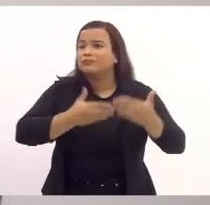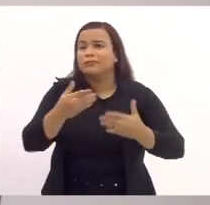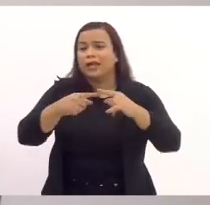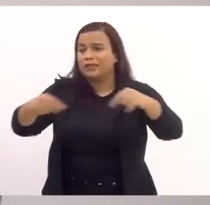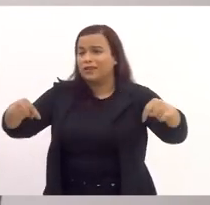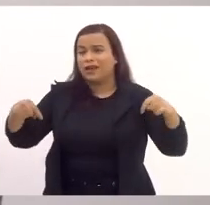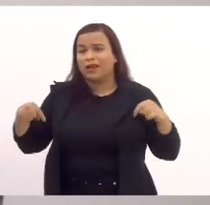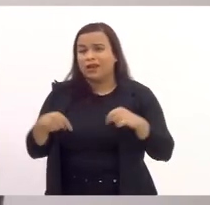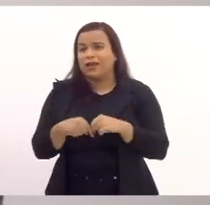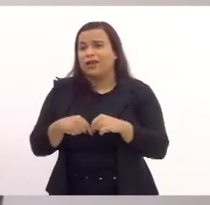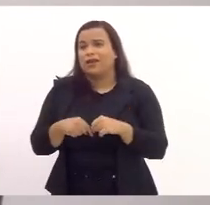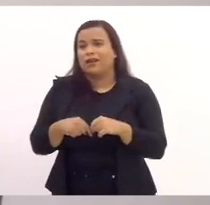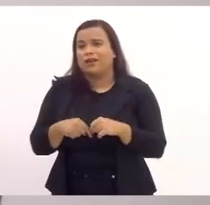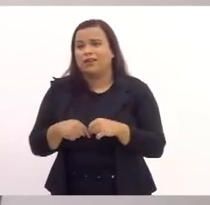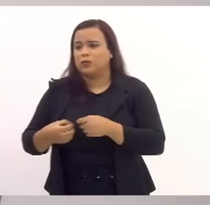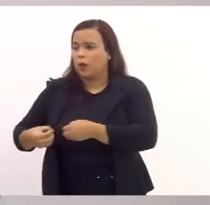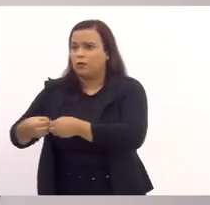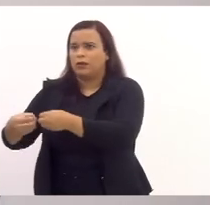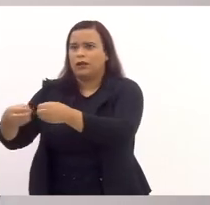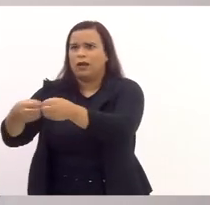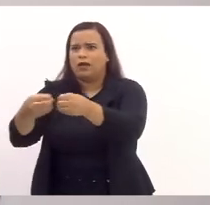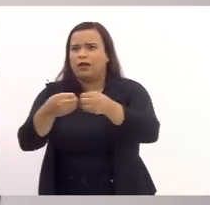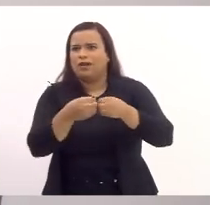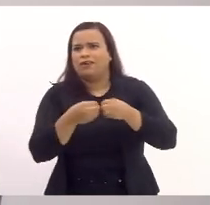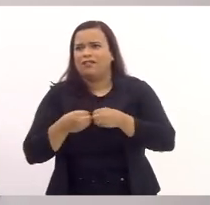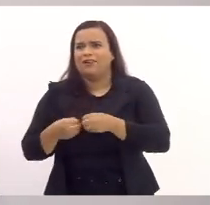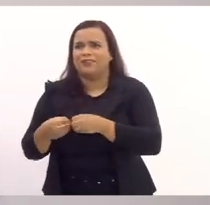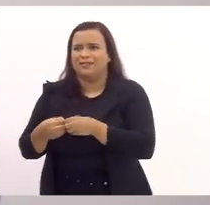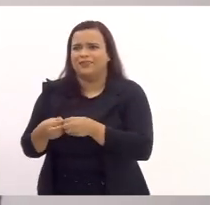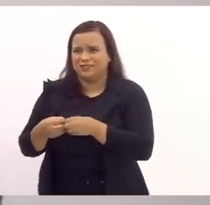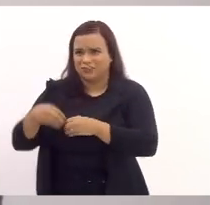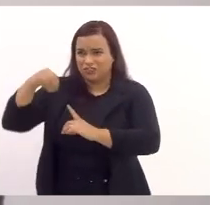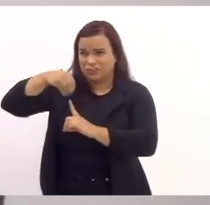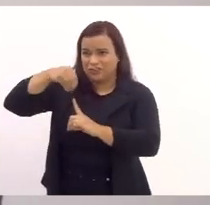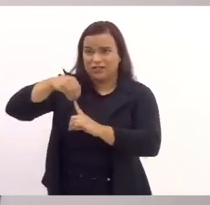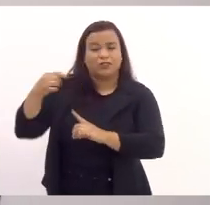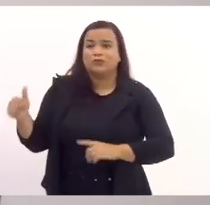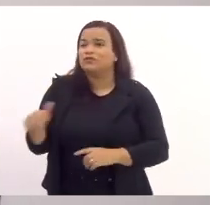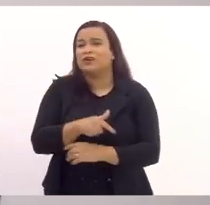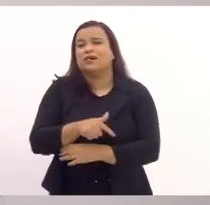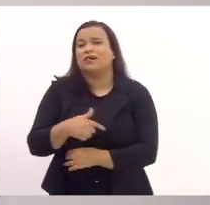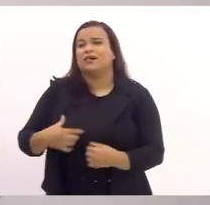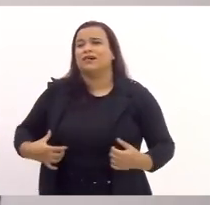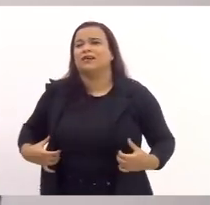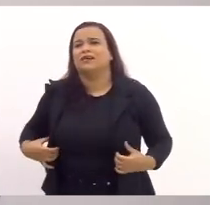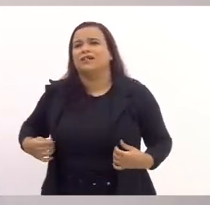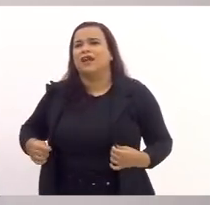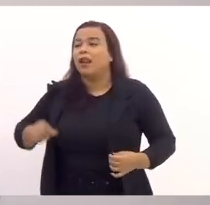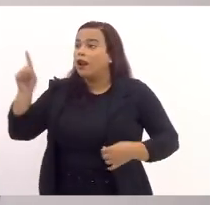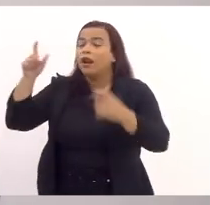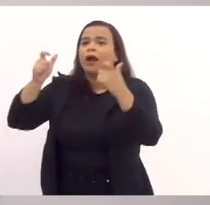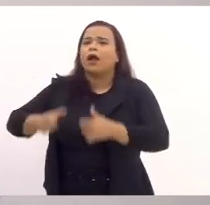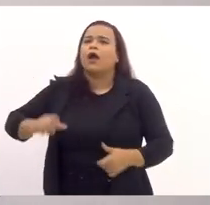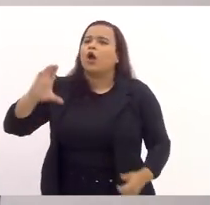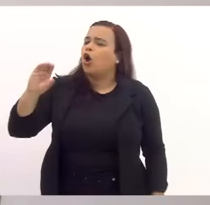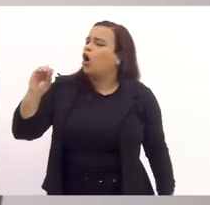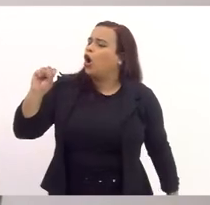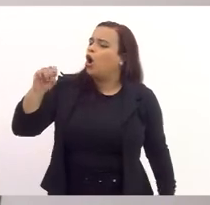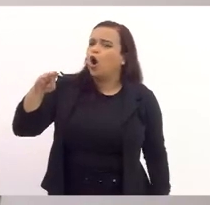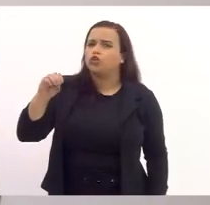terreno ao lado das estações. Isso pode ser a estação de Cosmo. Na estação de Cosmo, que é ramal de Santa